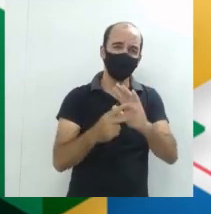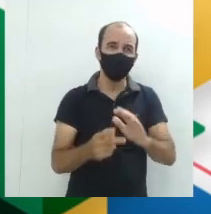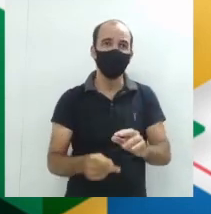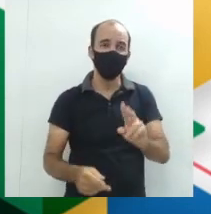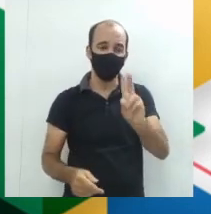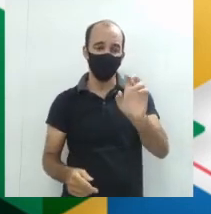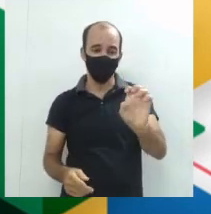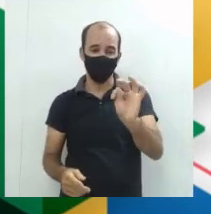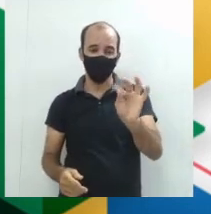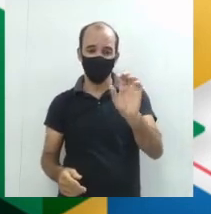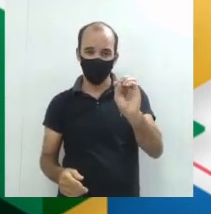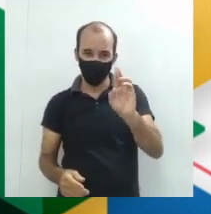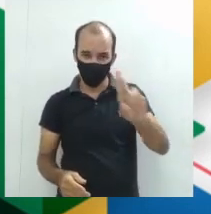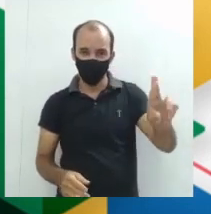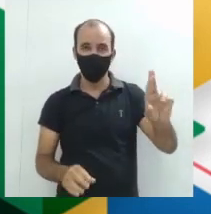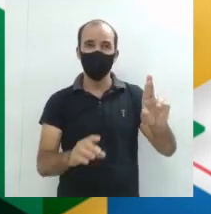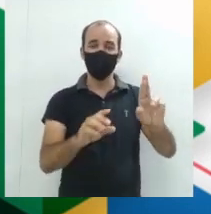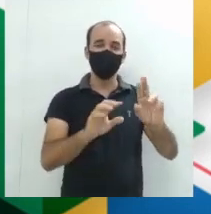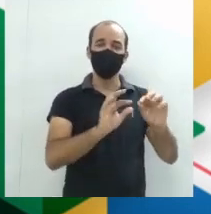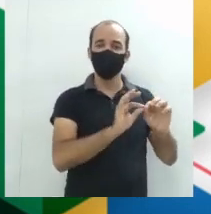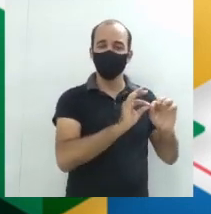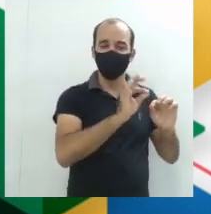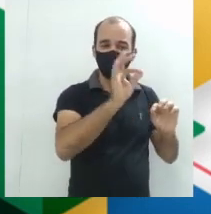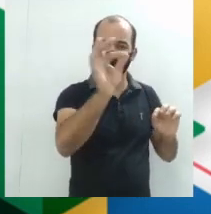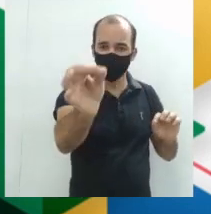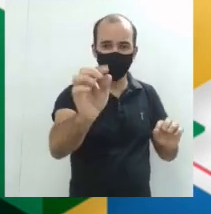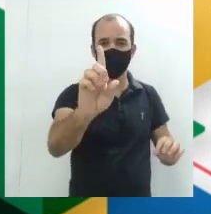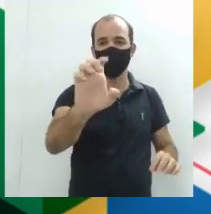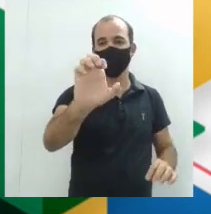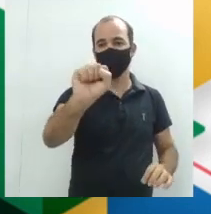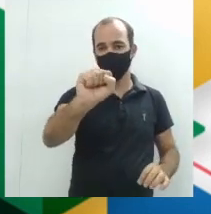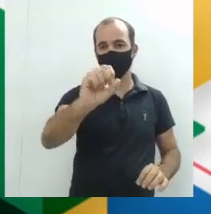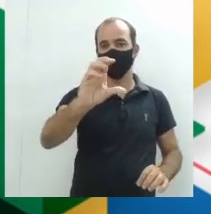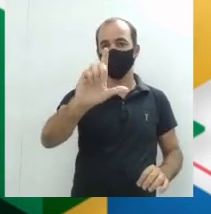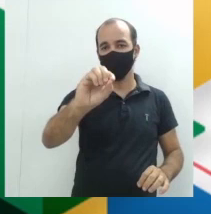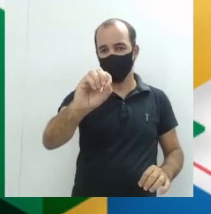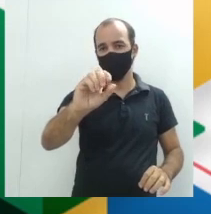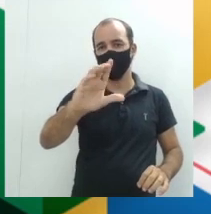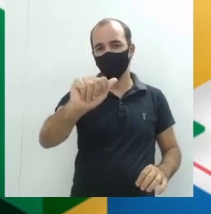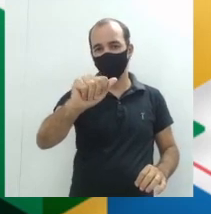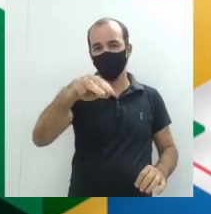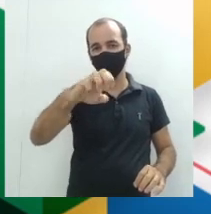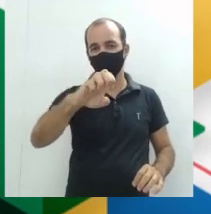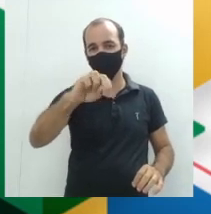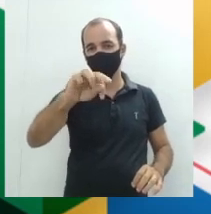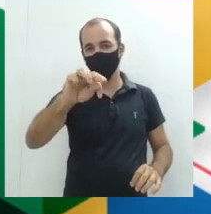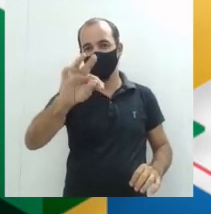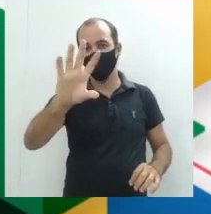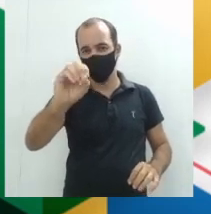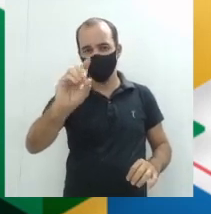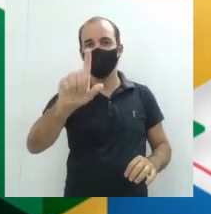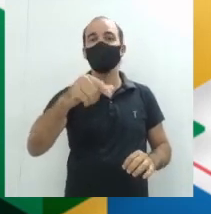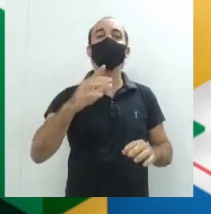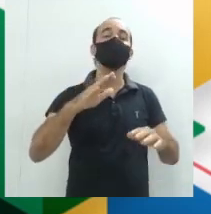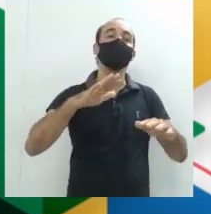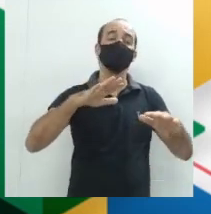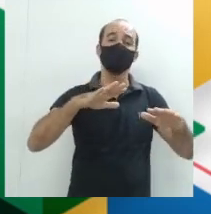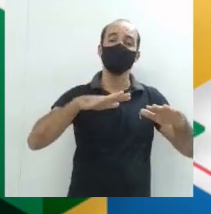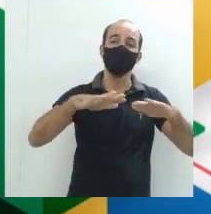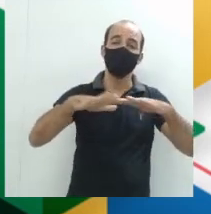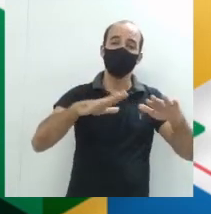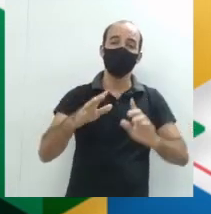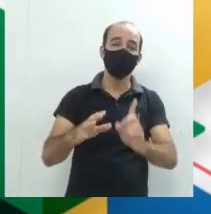elemento matemático que tem módulo, que tem direção e que tem sentido. Ele tem origem no